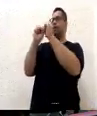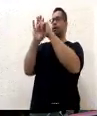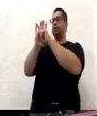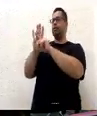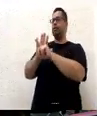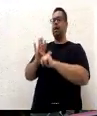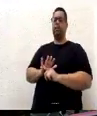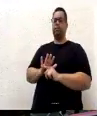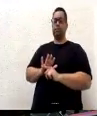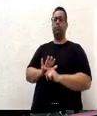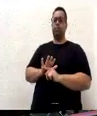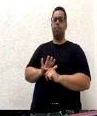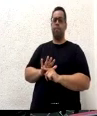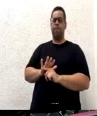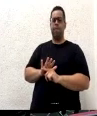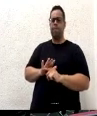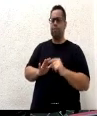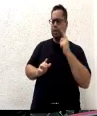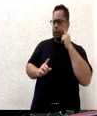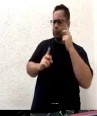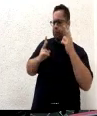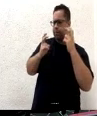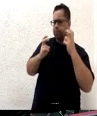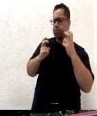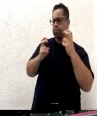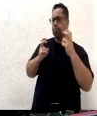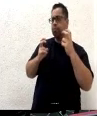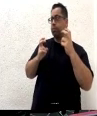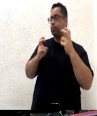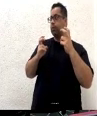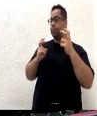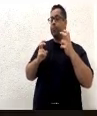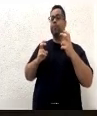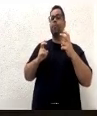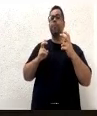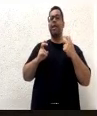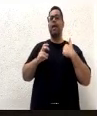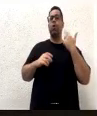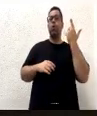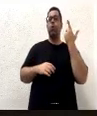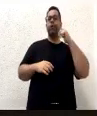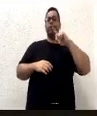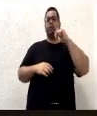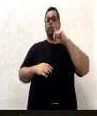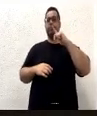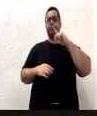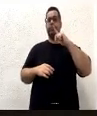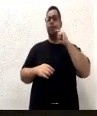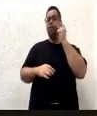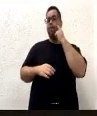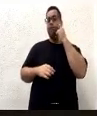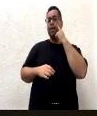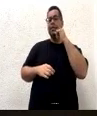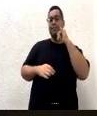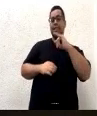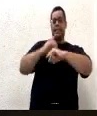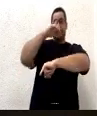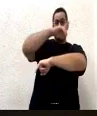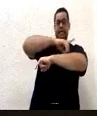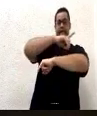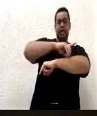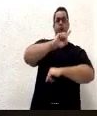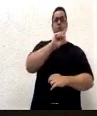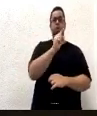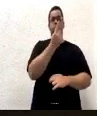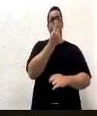circulação do vírus aqui, e ele vai isolar esse vírus e vai identificar se é dengue tipo 1, tipo 2, tipo 3 ou